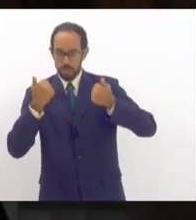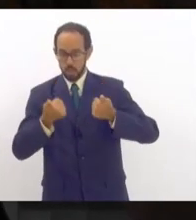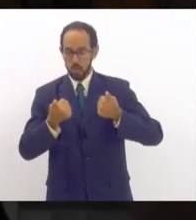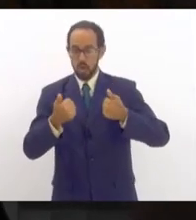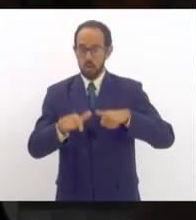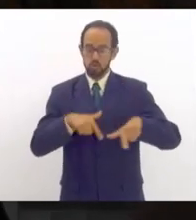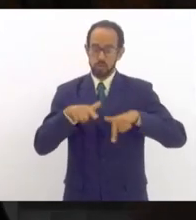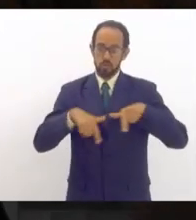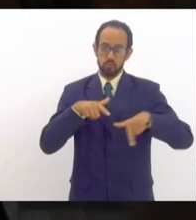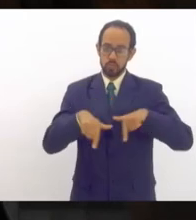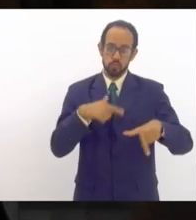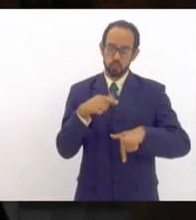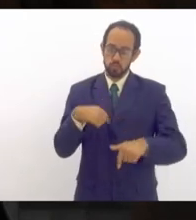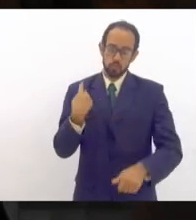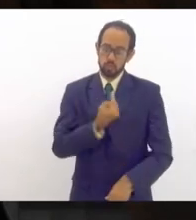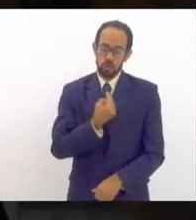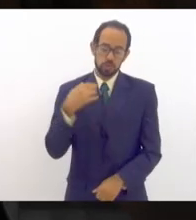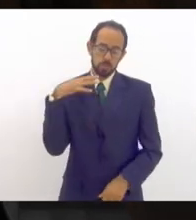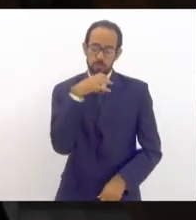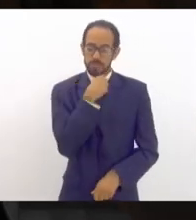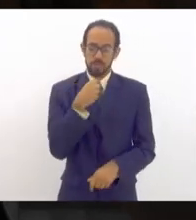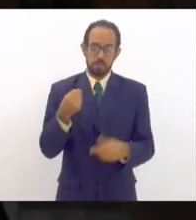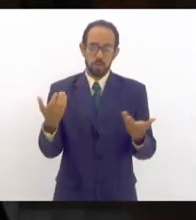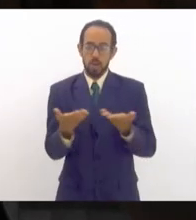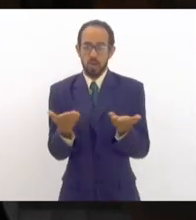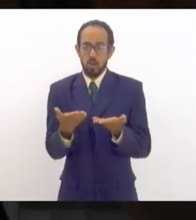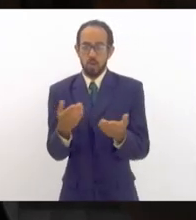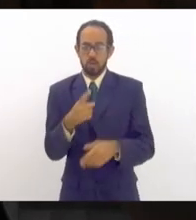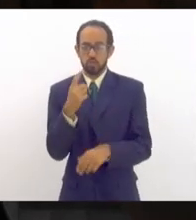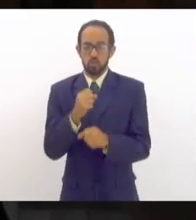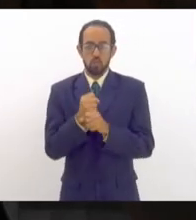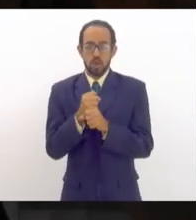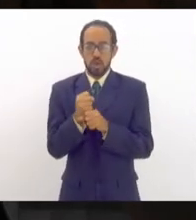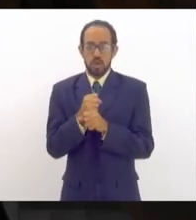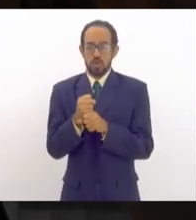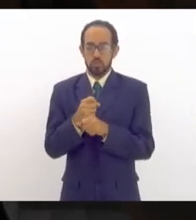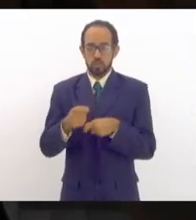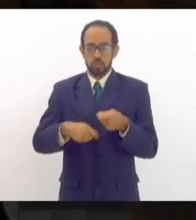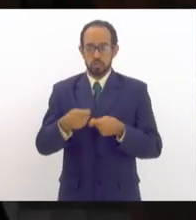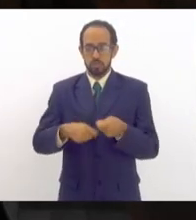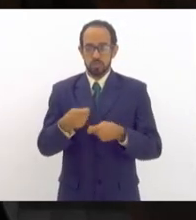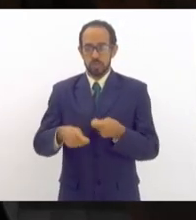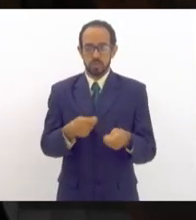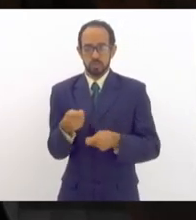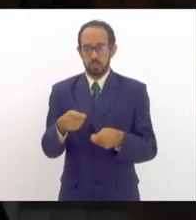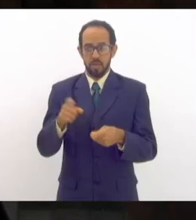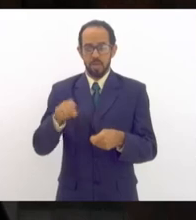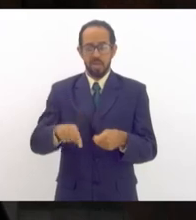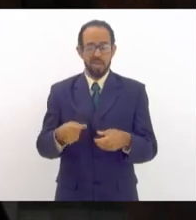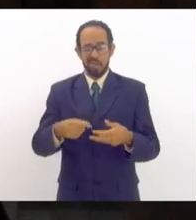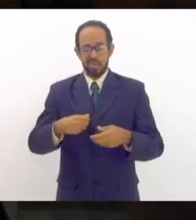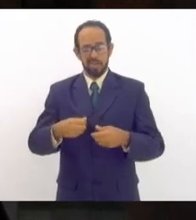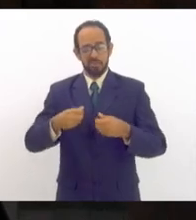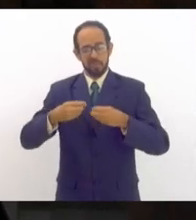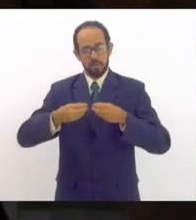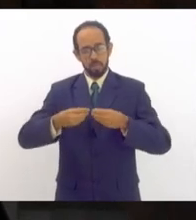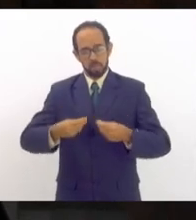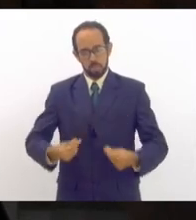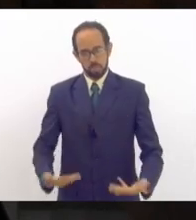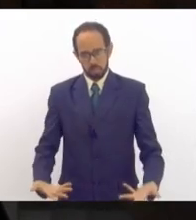está percebendo nesse um ano nesse primeiro ano de gestão da concessionária é que a coisa vem piorando